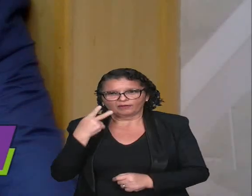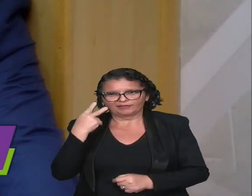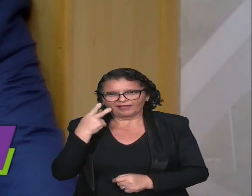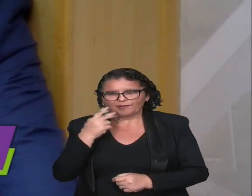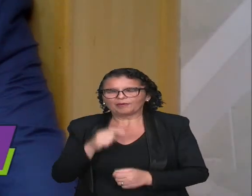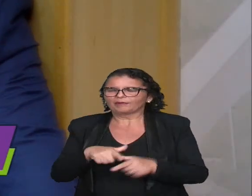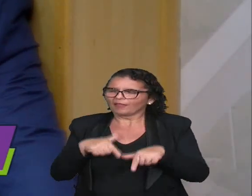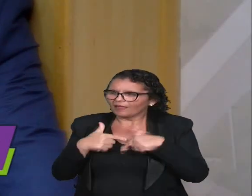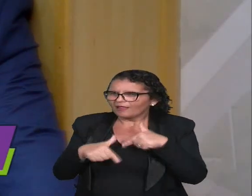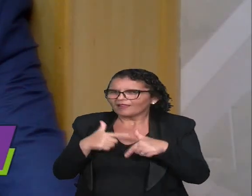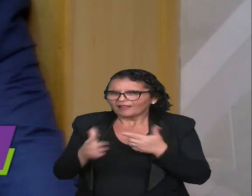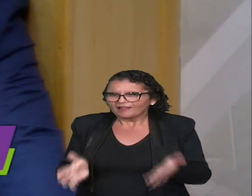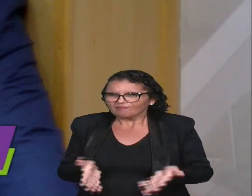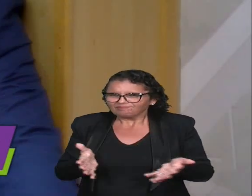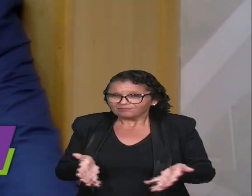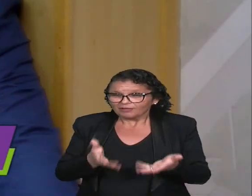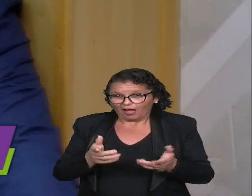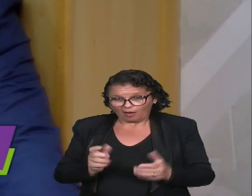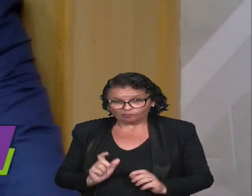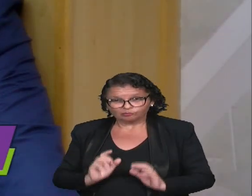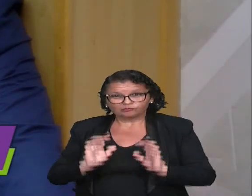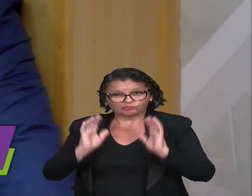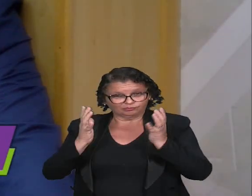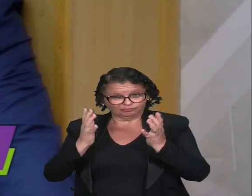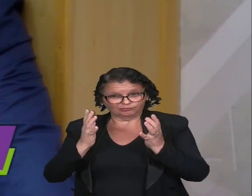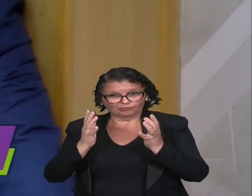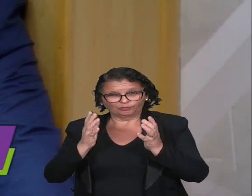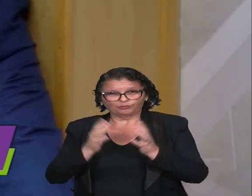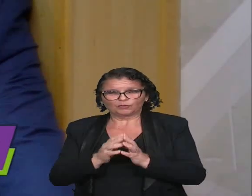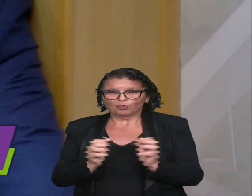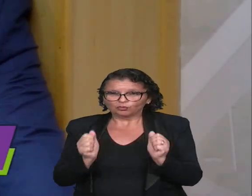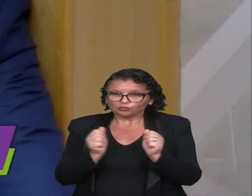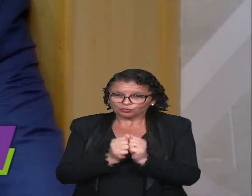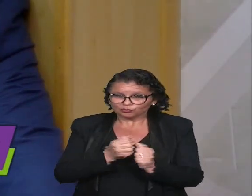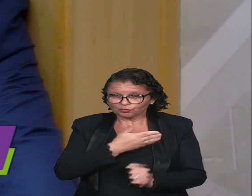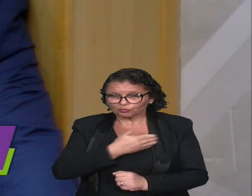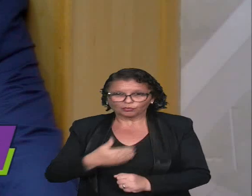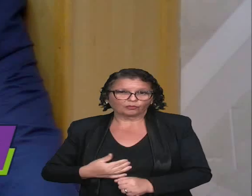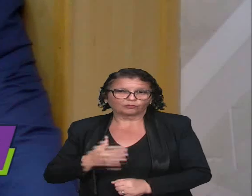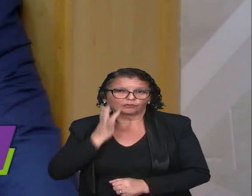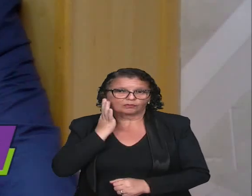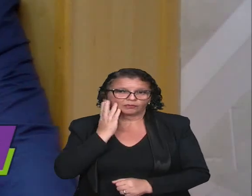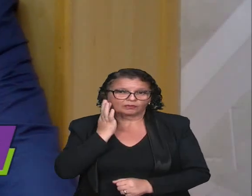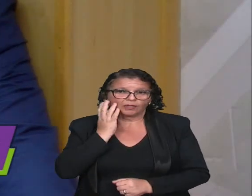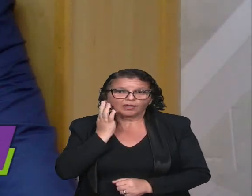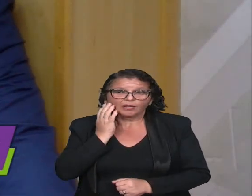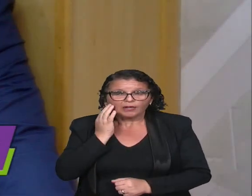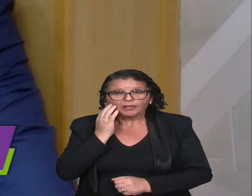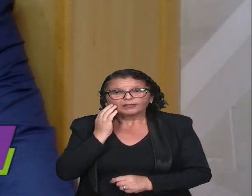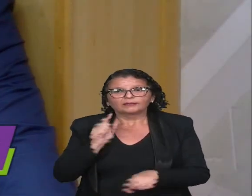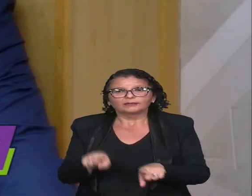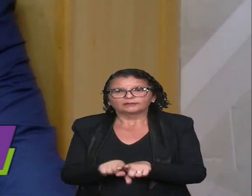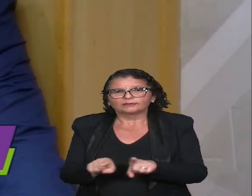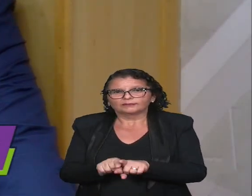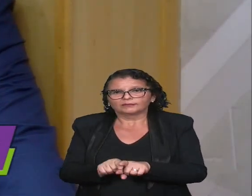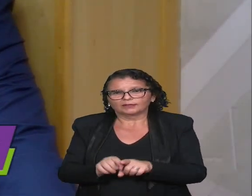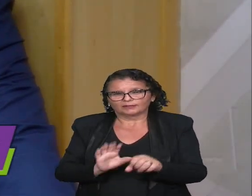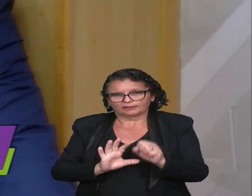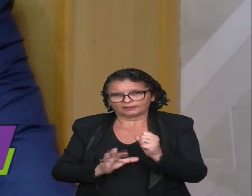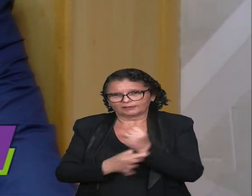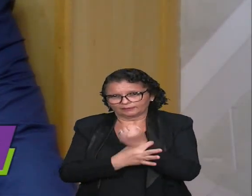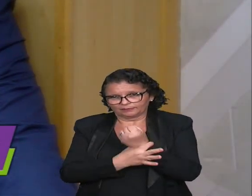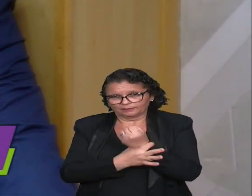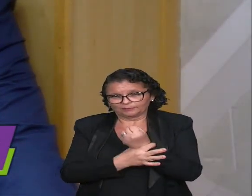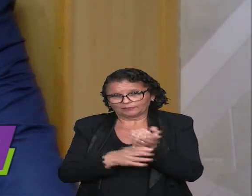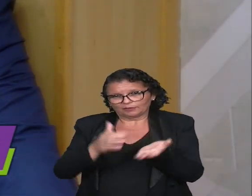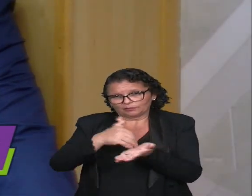estávamos trabalhando e agora houve um avanço é que junto ao Governador Tarcísio e a secretaria de segurança o nosso